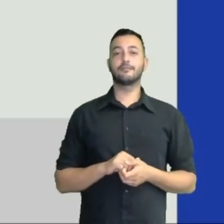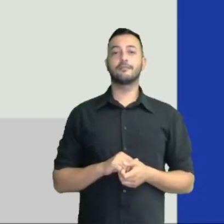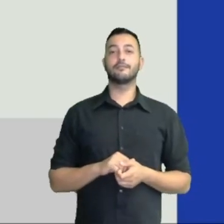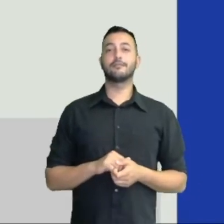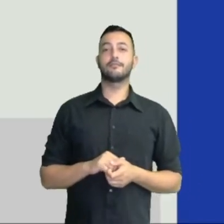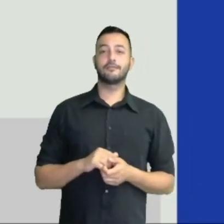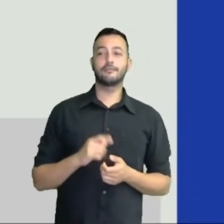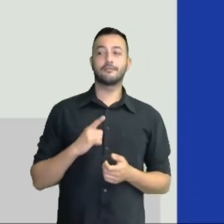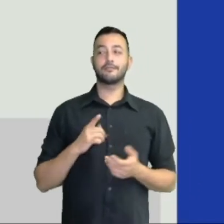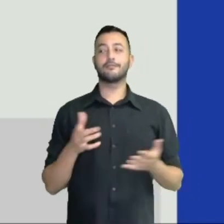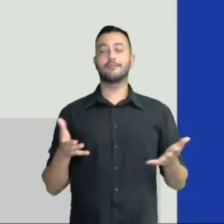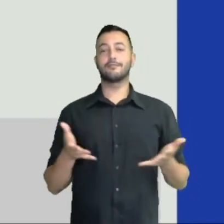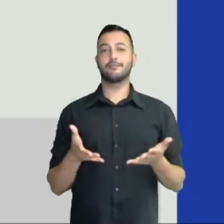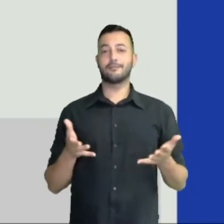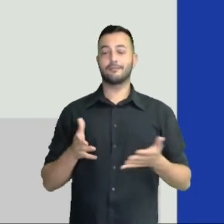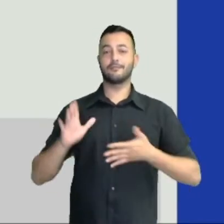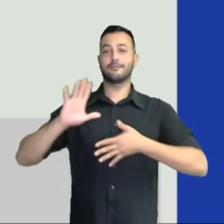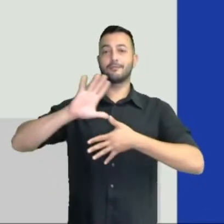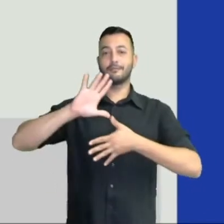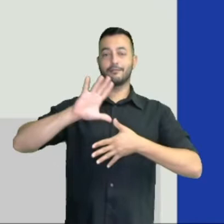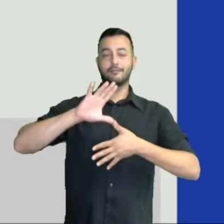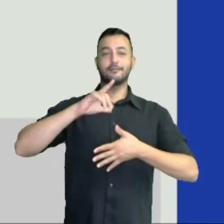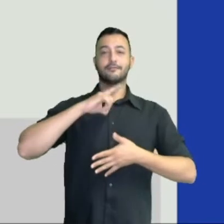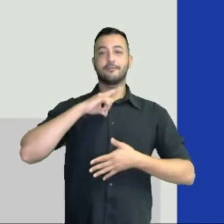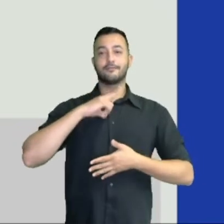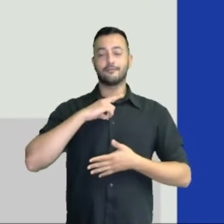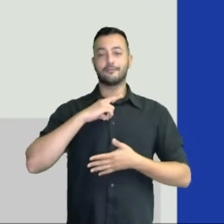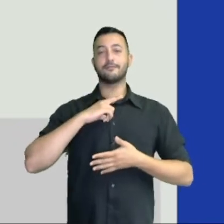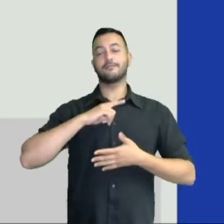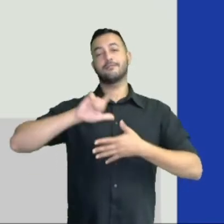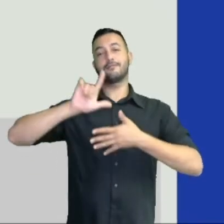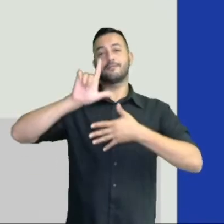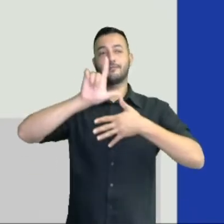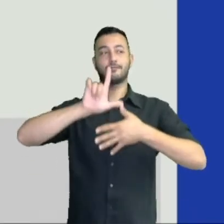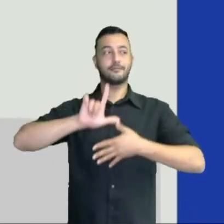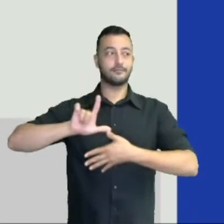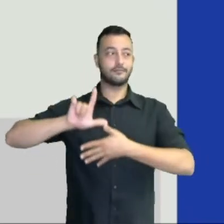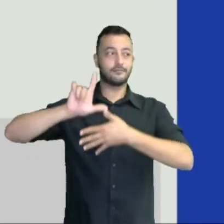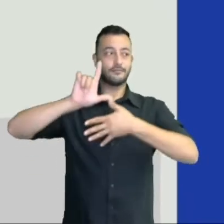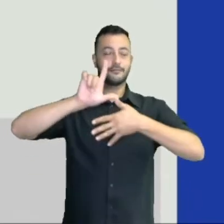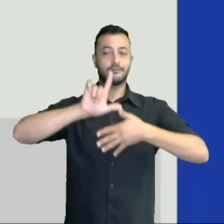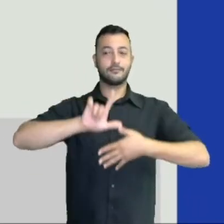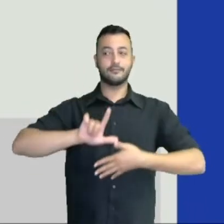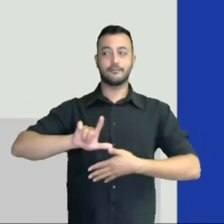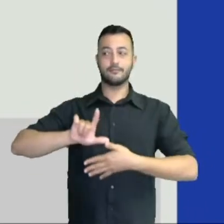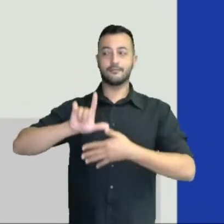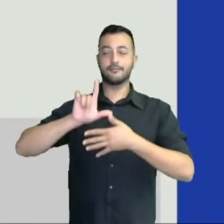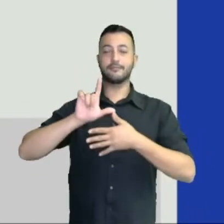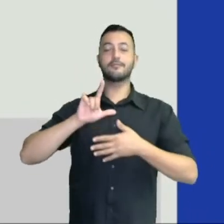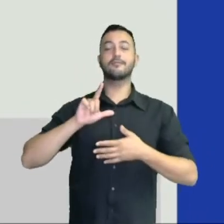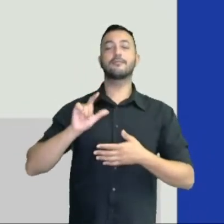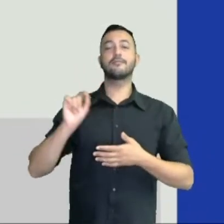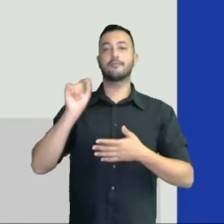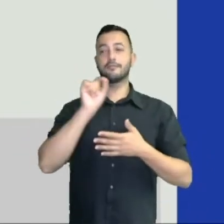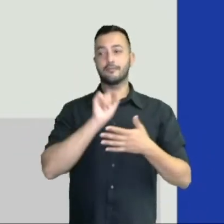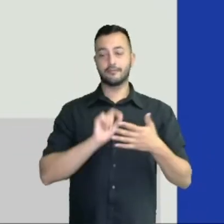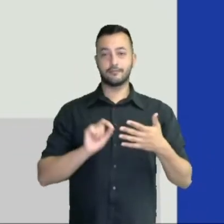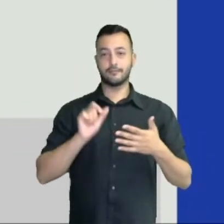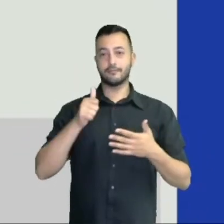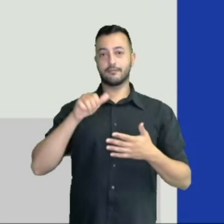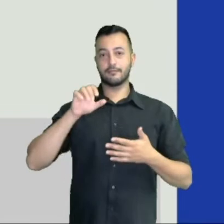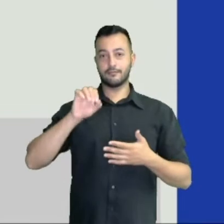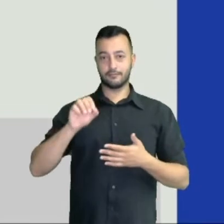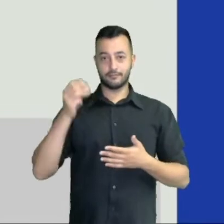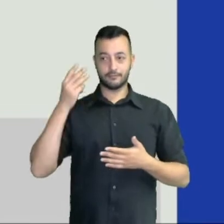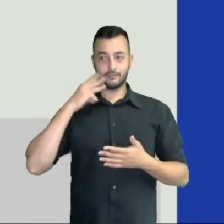Aqui a gente tem um mapa que mostra que na América Latina, 4 regiões metropolitanas possuem mais de 10 milhões